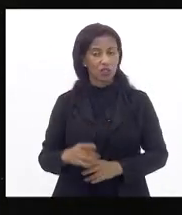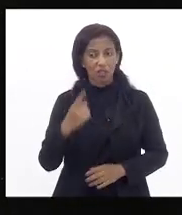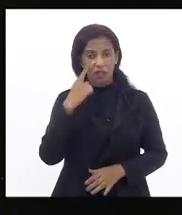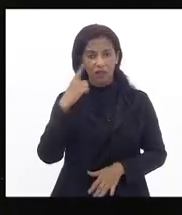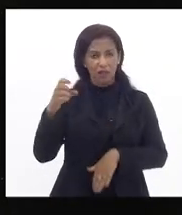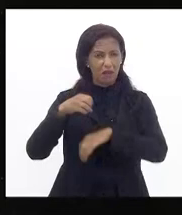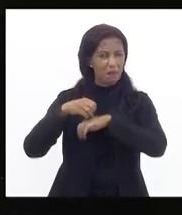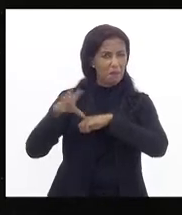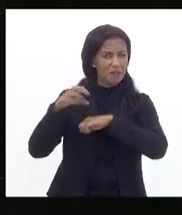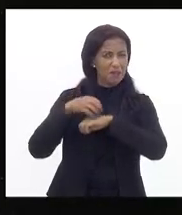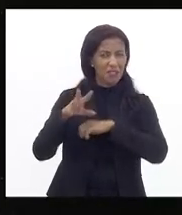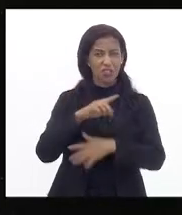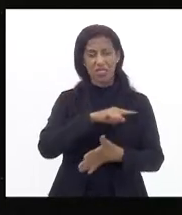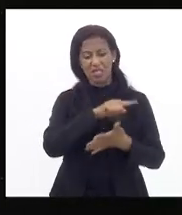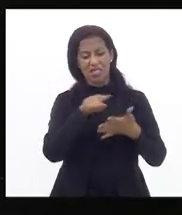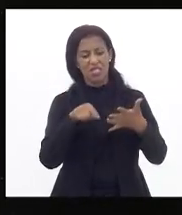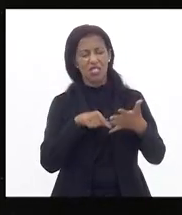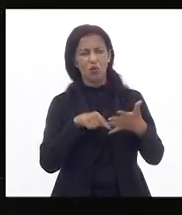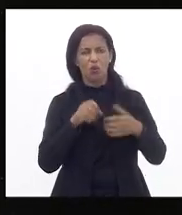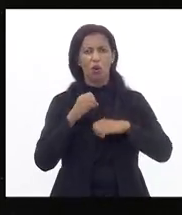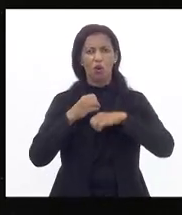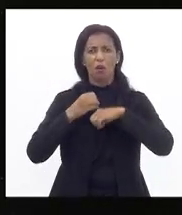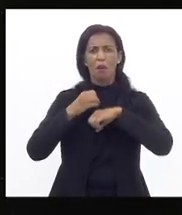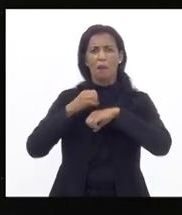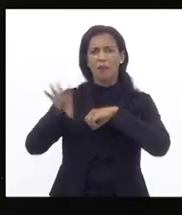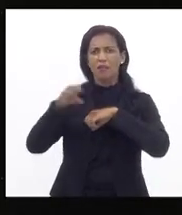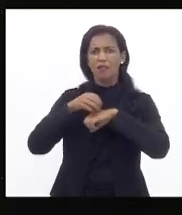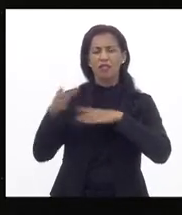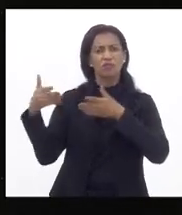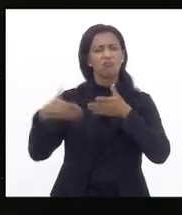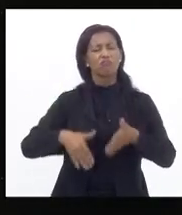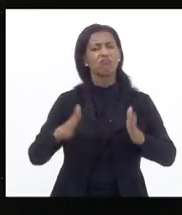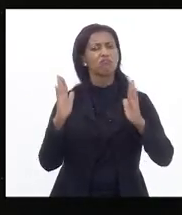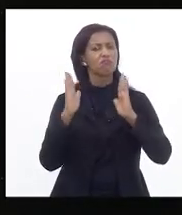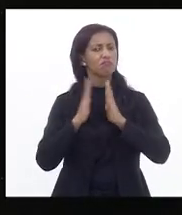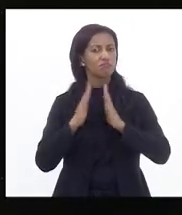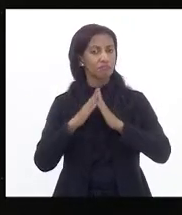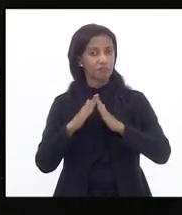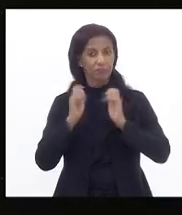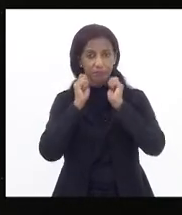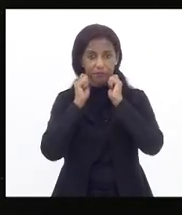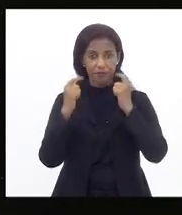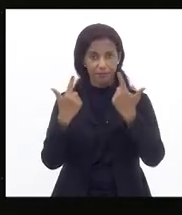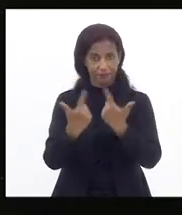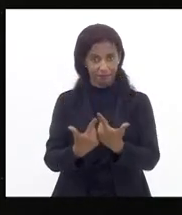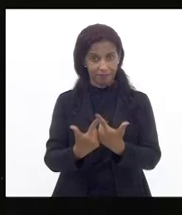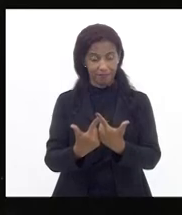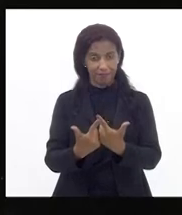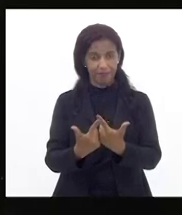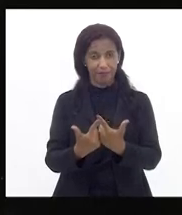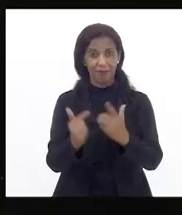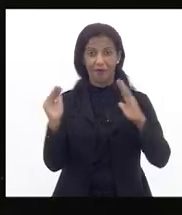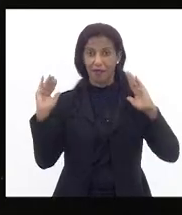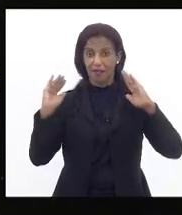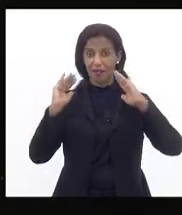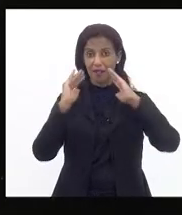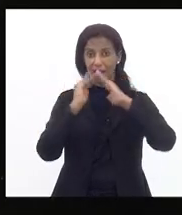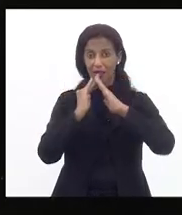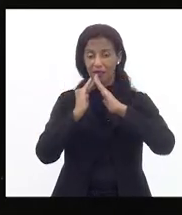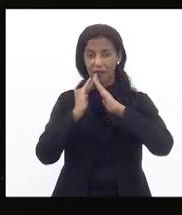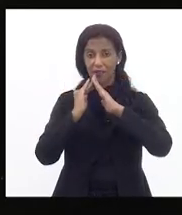que essas mensagens essas cinco mensagens que chegaram a essa casa casa que aliás vem